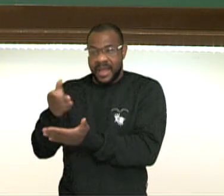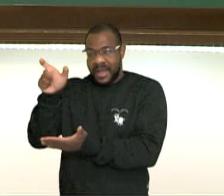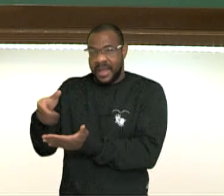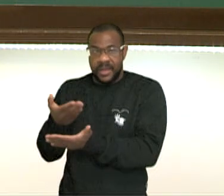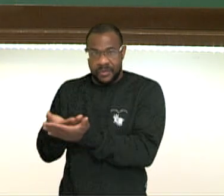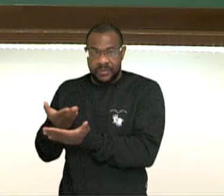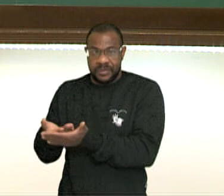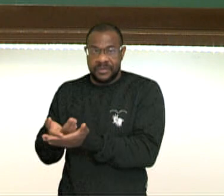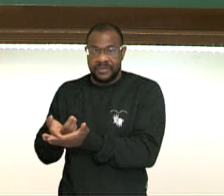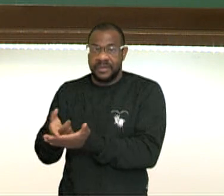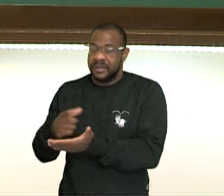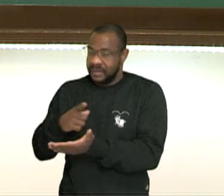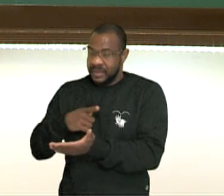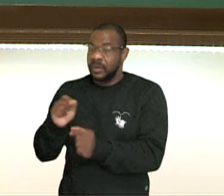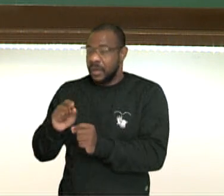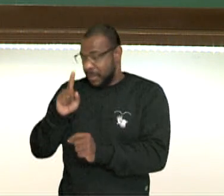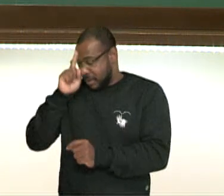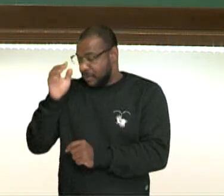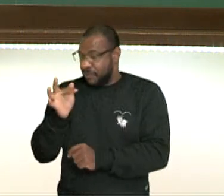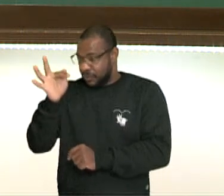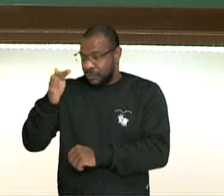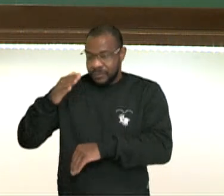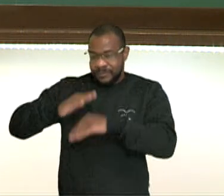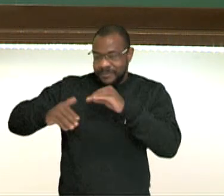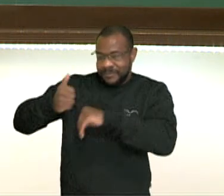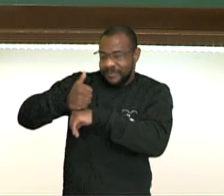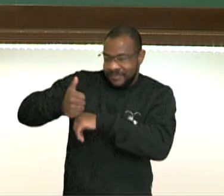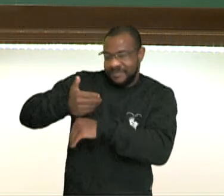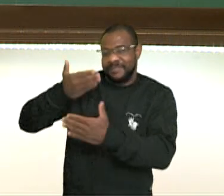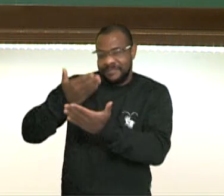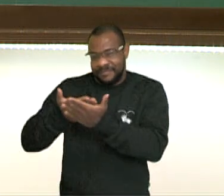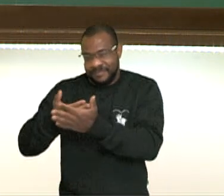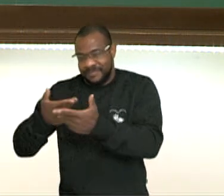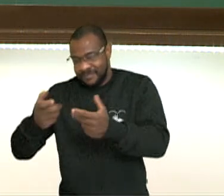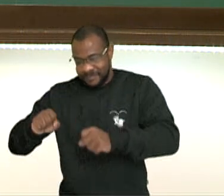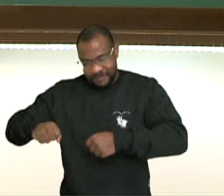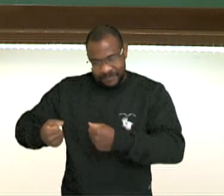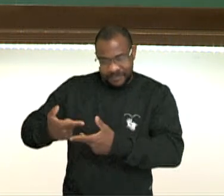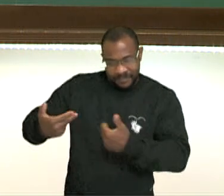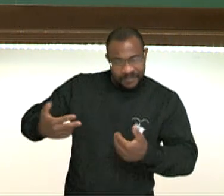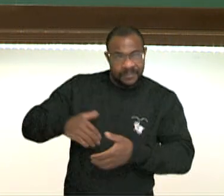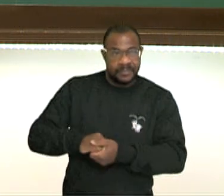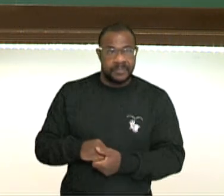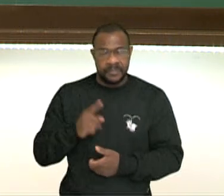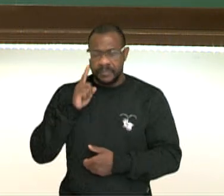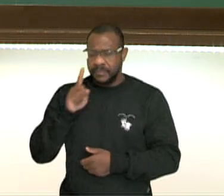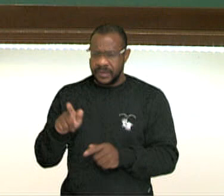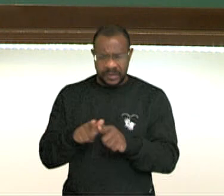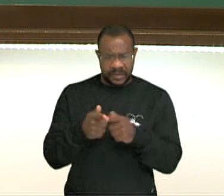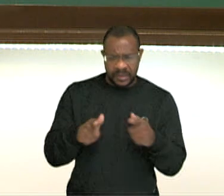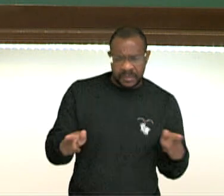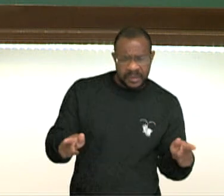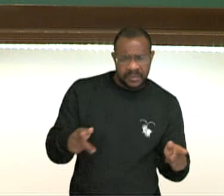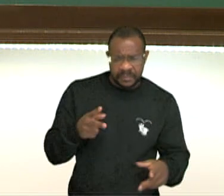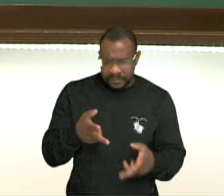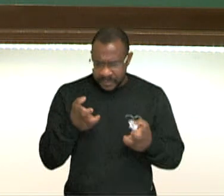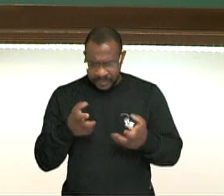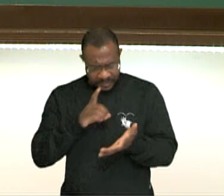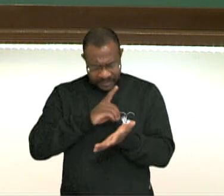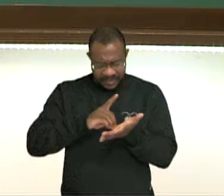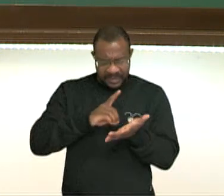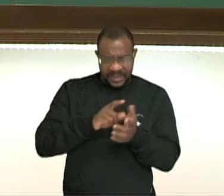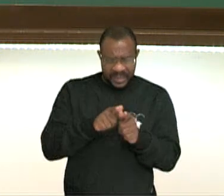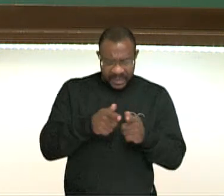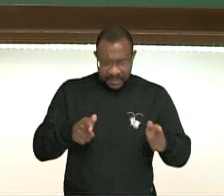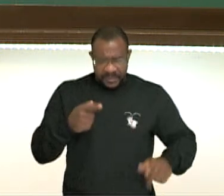Olha só. Então, às vezes, quando a gente vai olhar só lá na gramática, existem algumas funções que, se a gente pensar um pouquinho